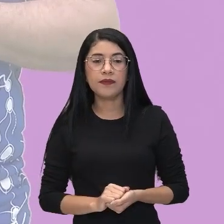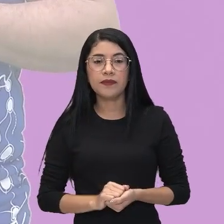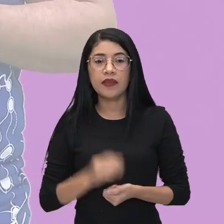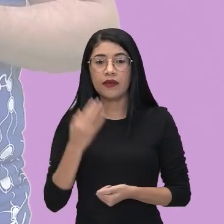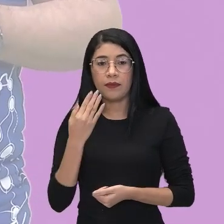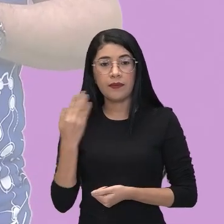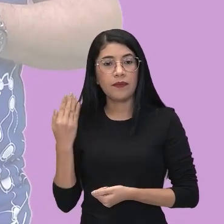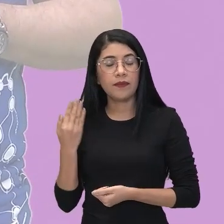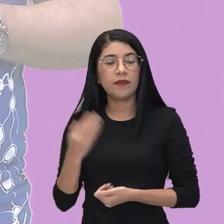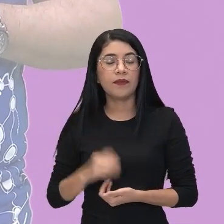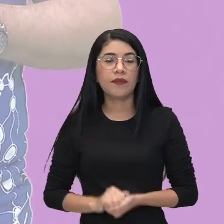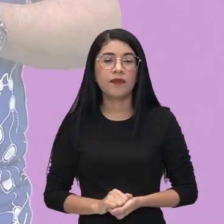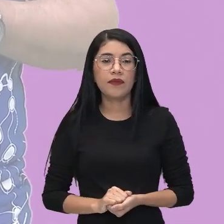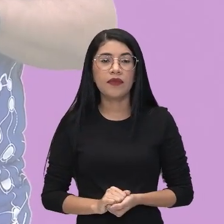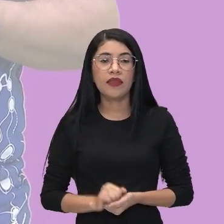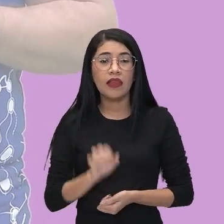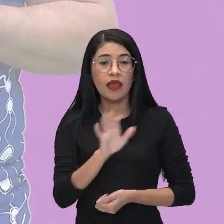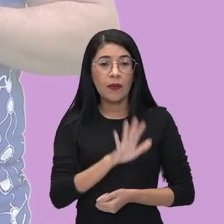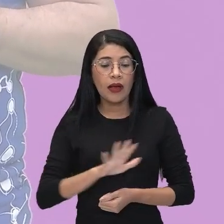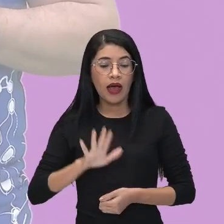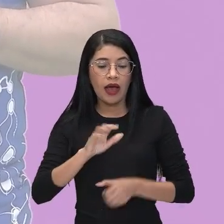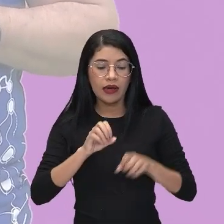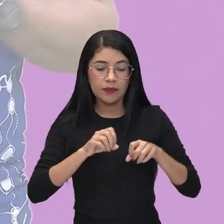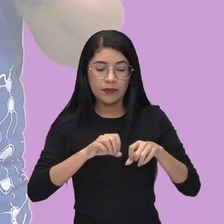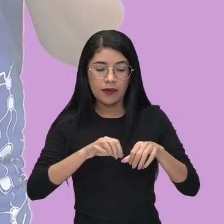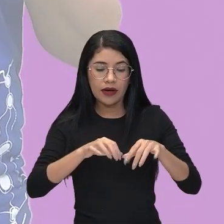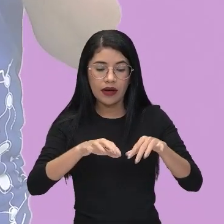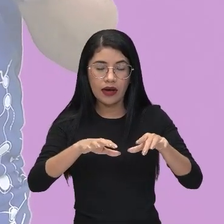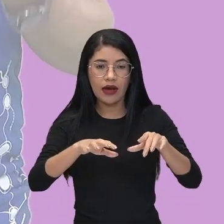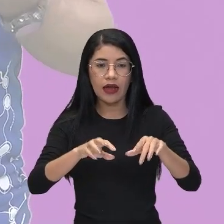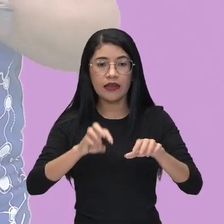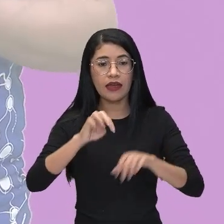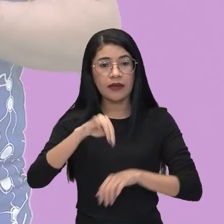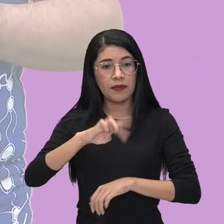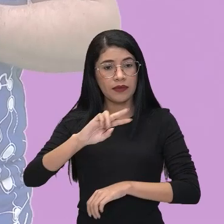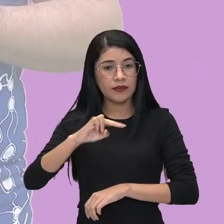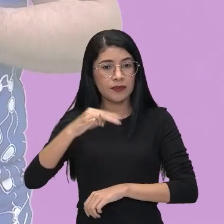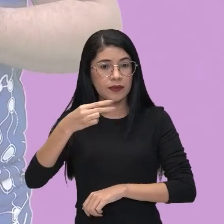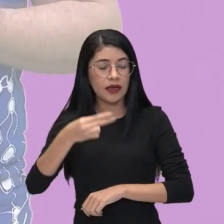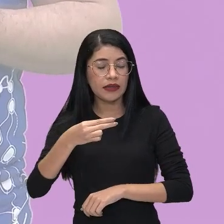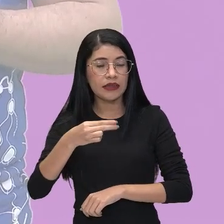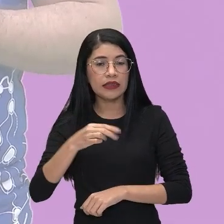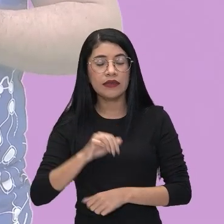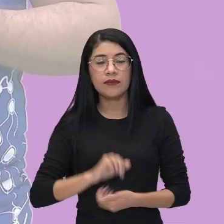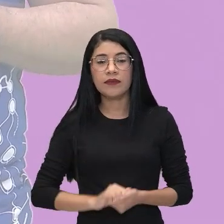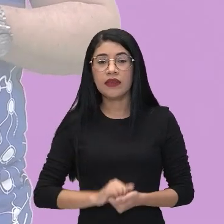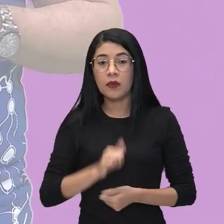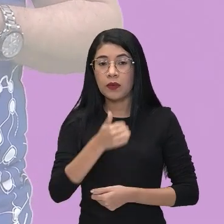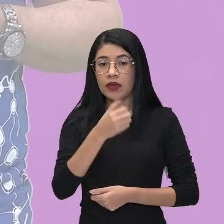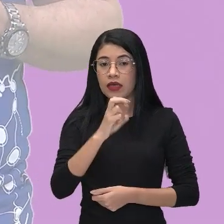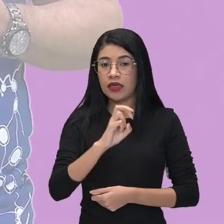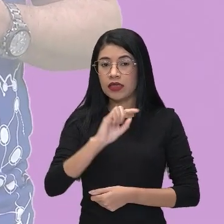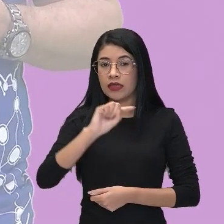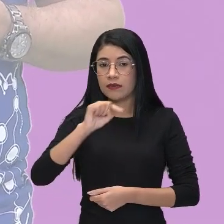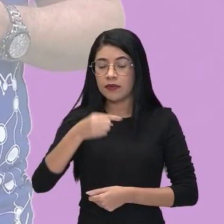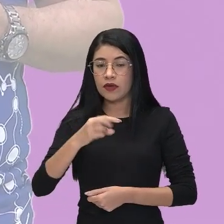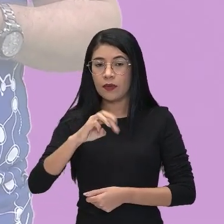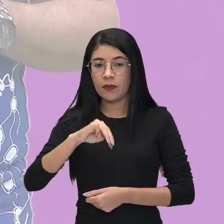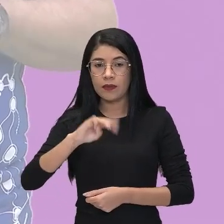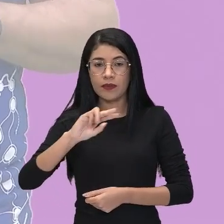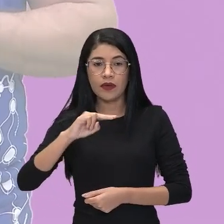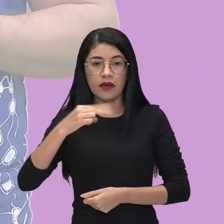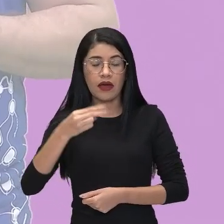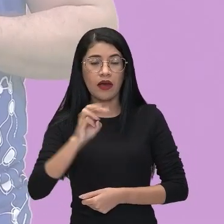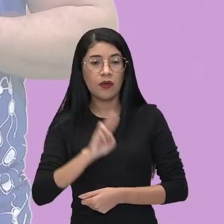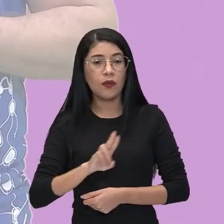nosso quadro, ó. A área do pomar, que é em metros quadrados. Se são 15 mil metros quadrados, eu utilizo